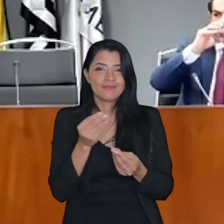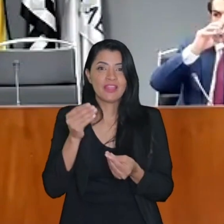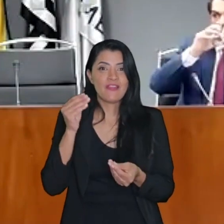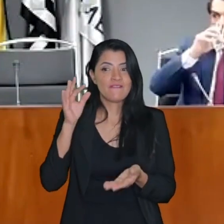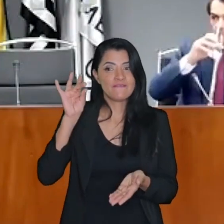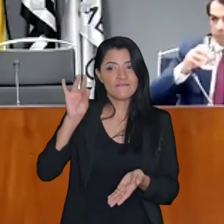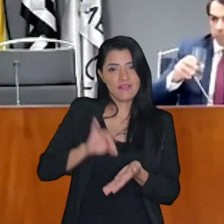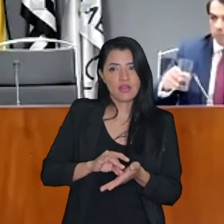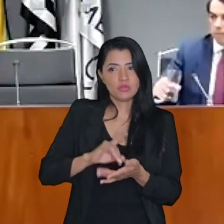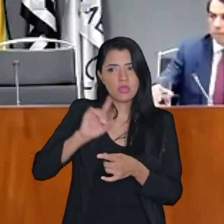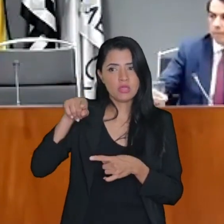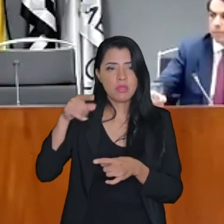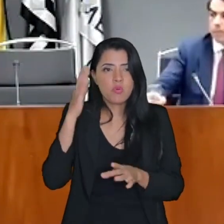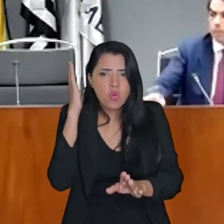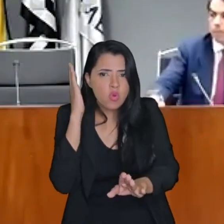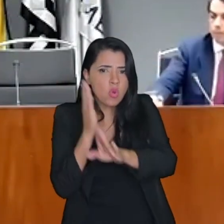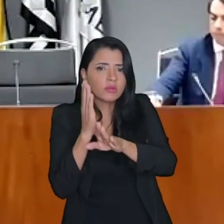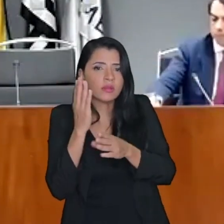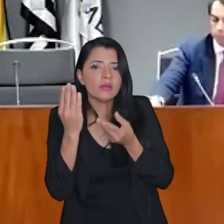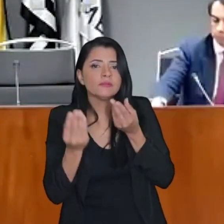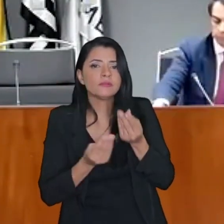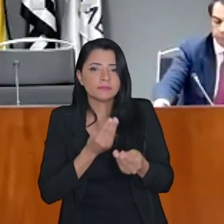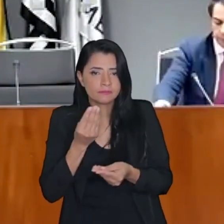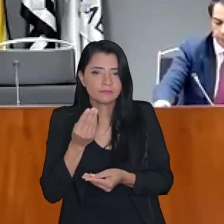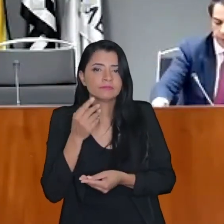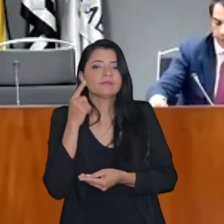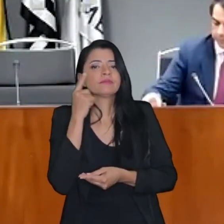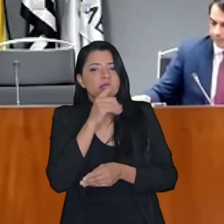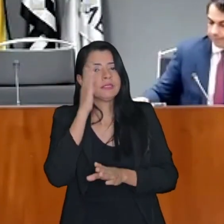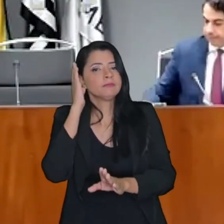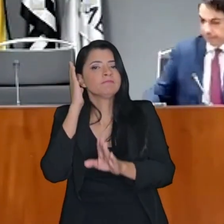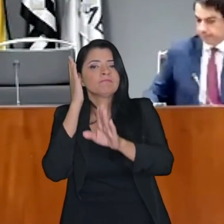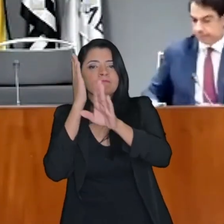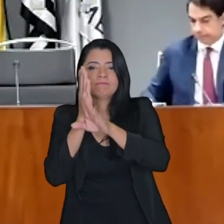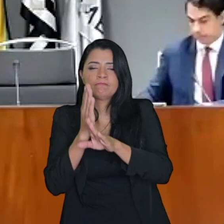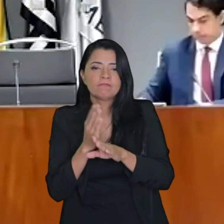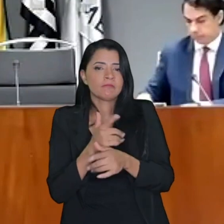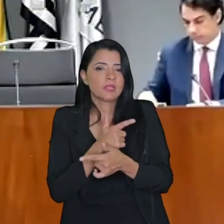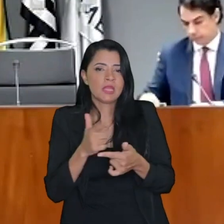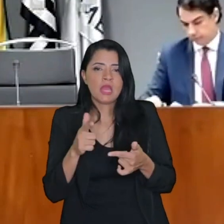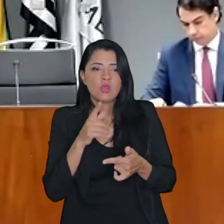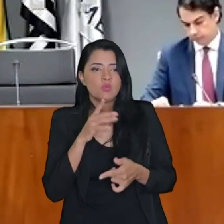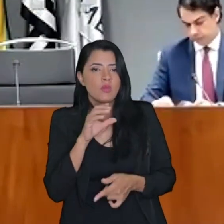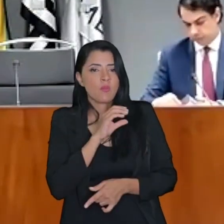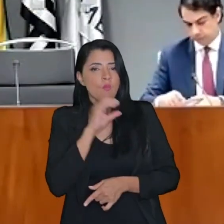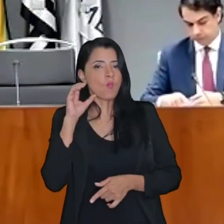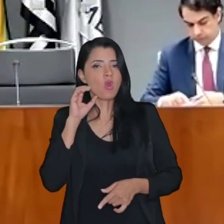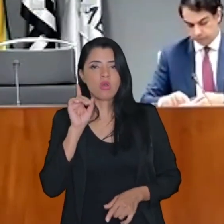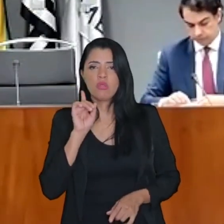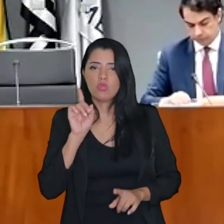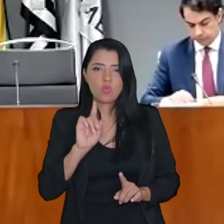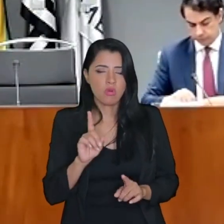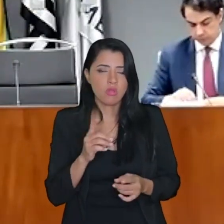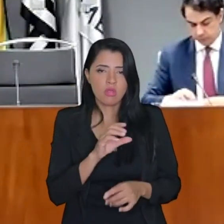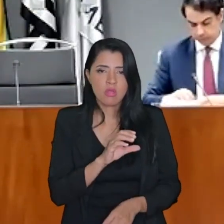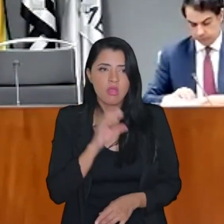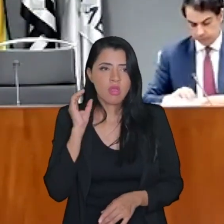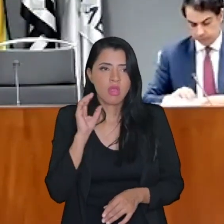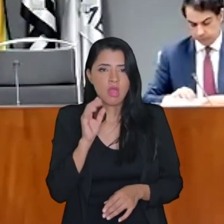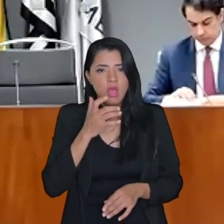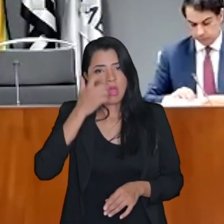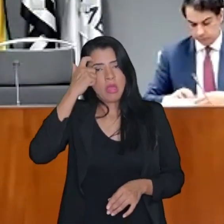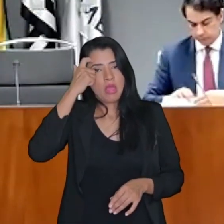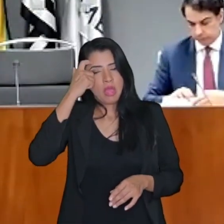forem identificados posteriormente, essa identificação não acarreta uma omissão, não acarreta uma